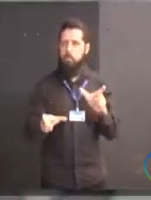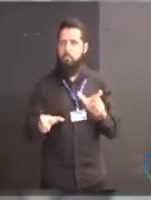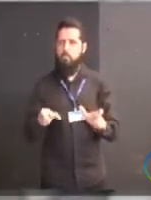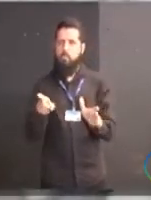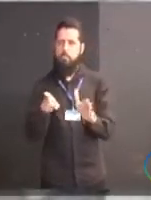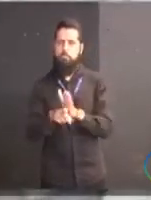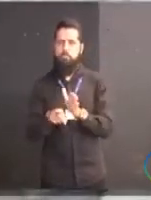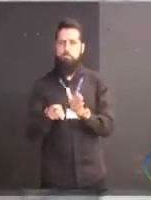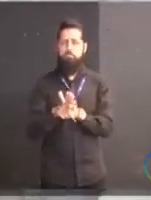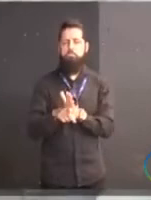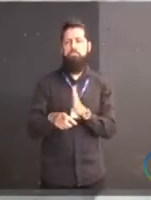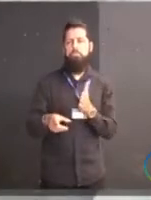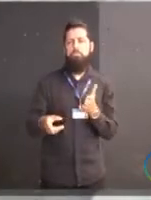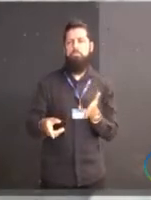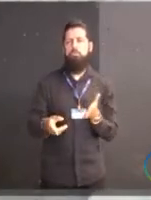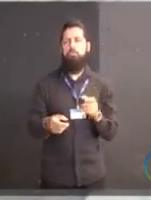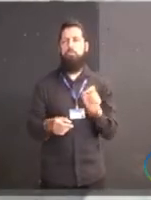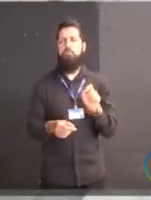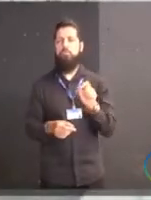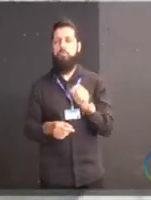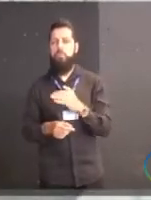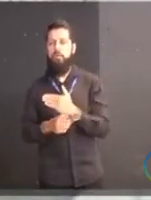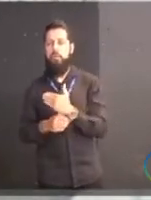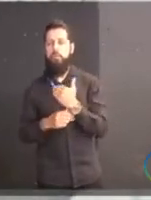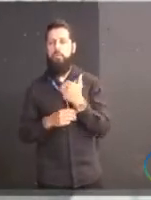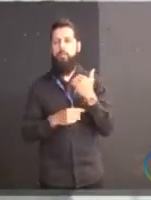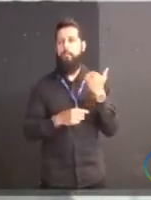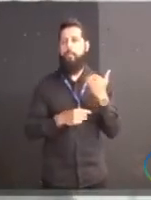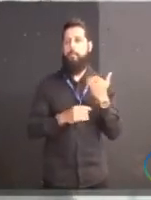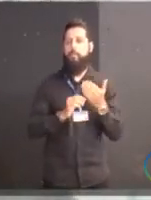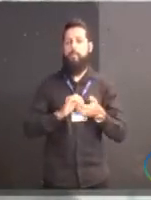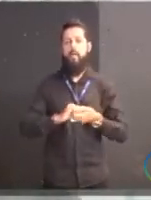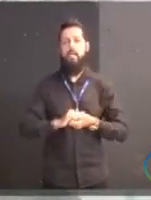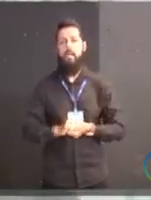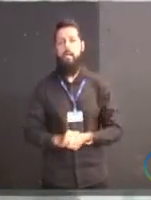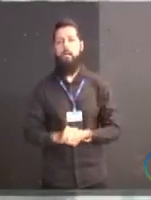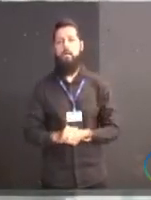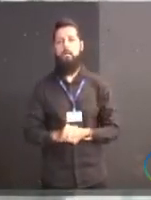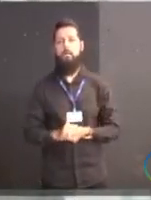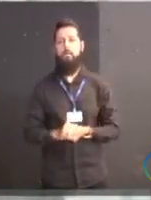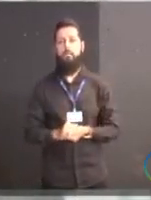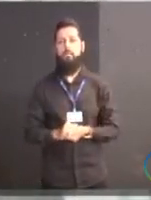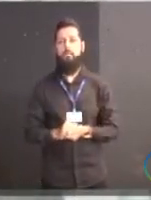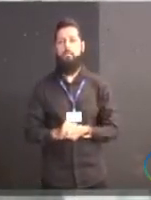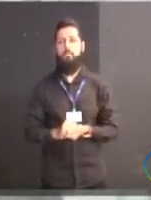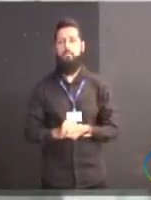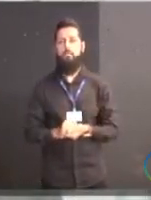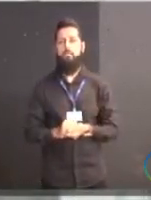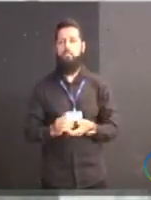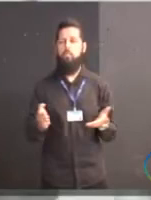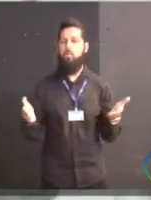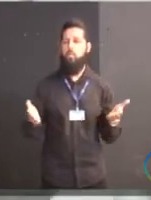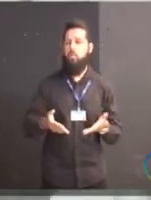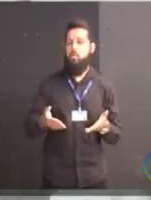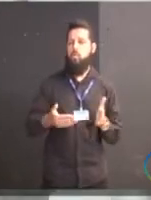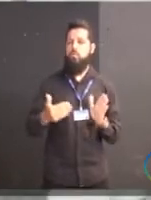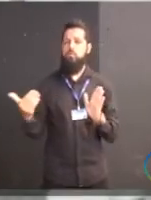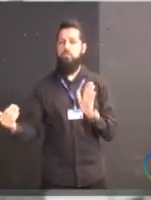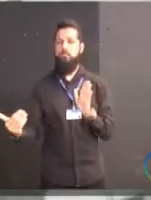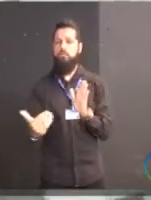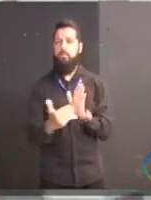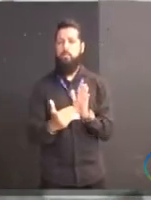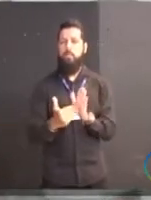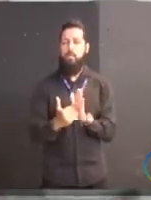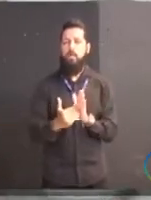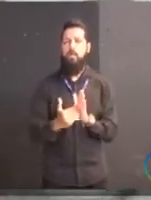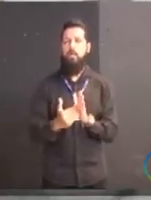marcaram praticamente todo o desenvolvimento da nossa civilização, né? Nossa civilização, até hoje, nas suas últimas conquistas, ainda